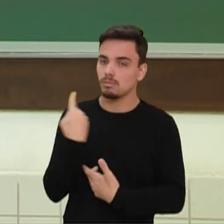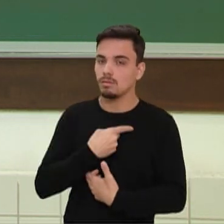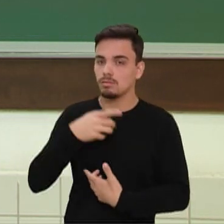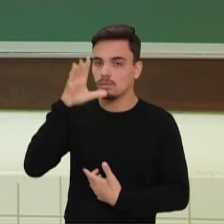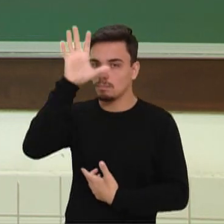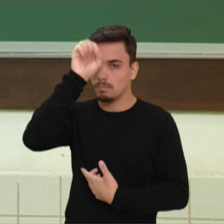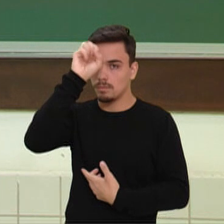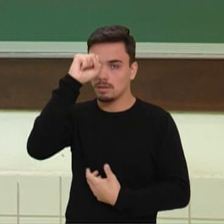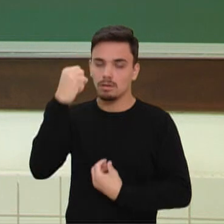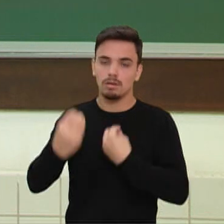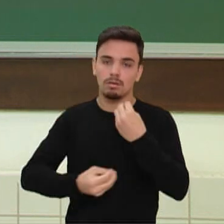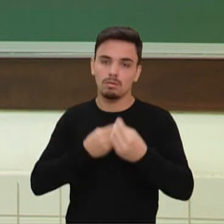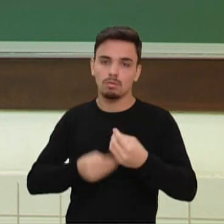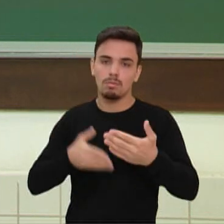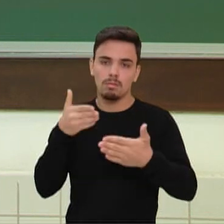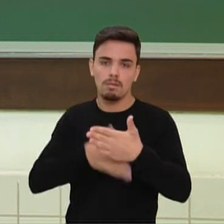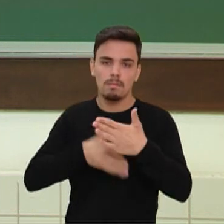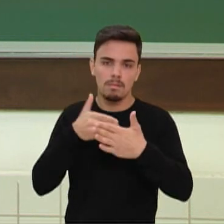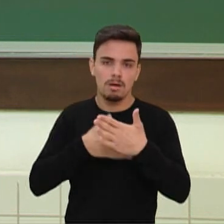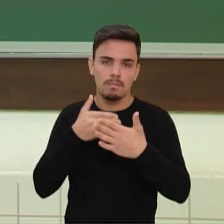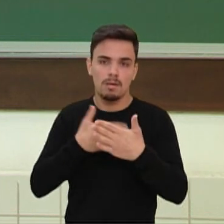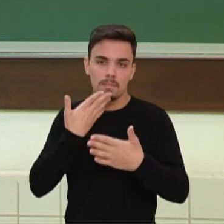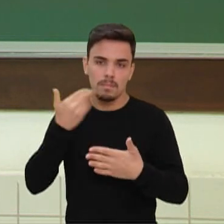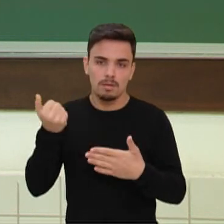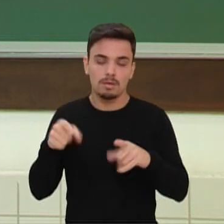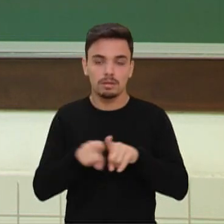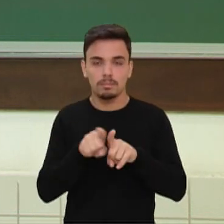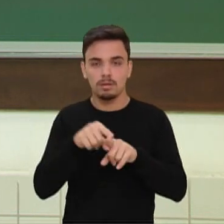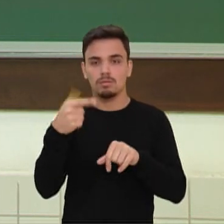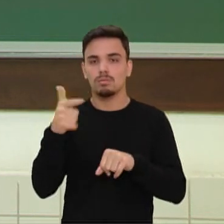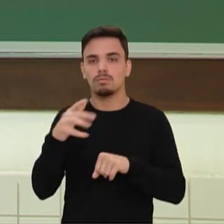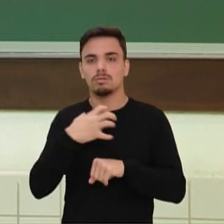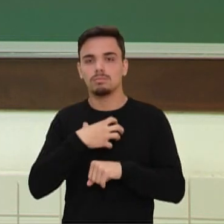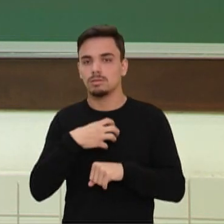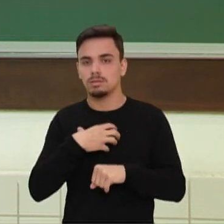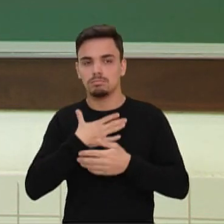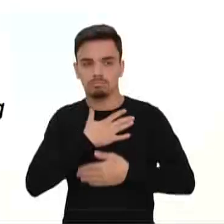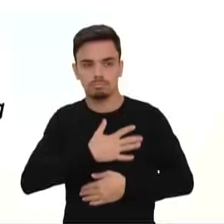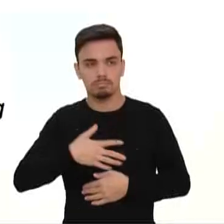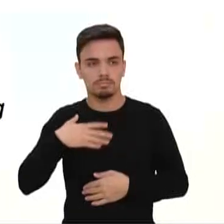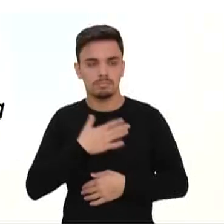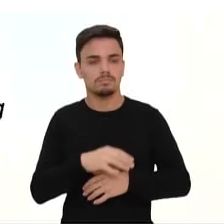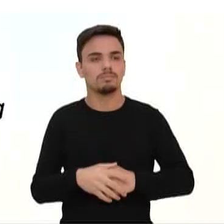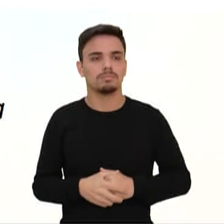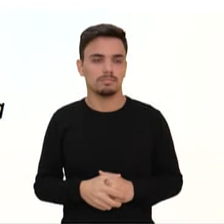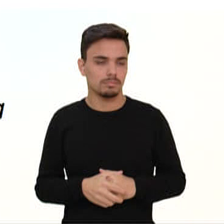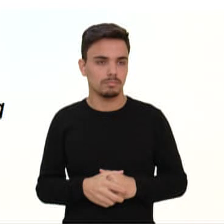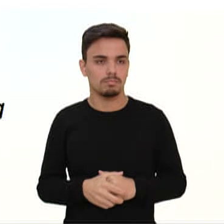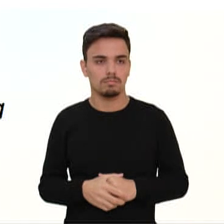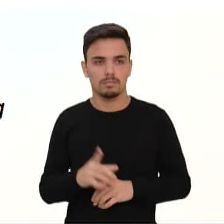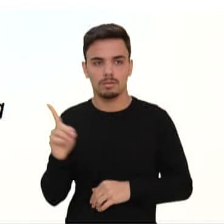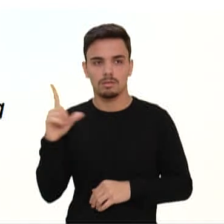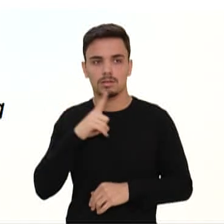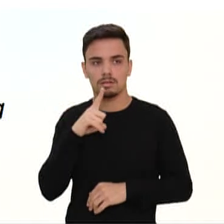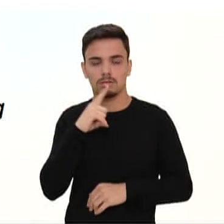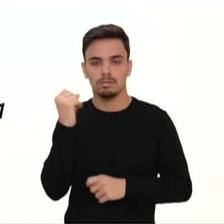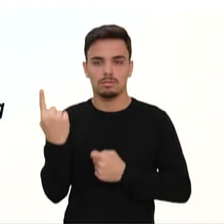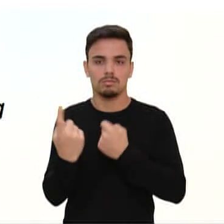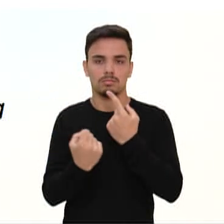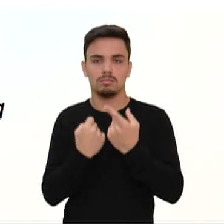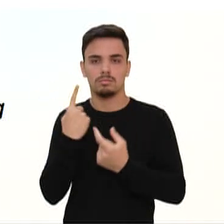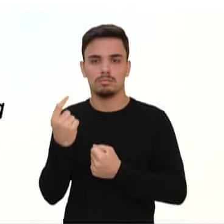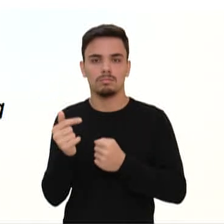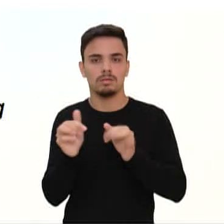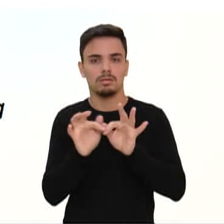barreiras e procurar outras maneiras de satisfação. Então aqui tem algumas frases, outras frases